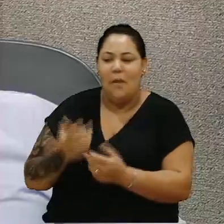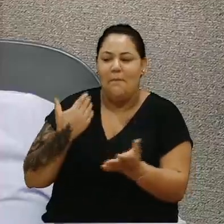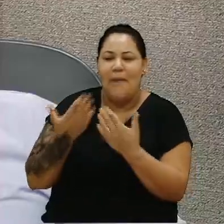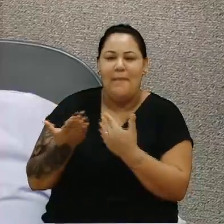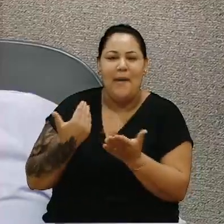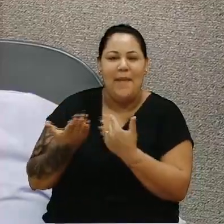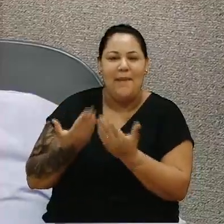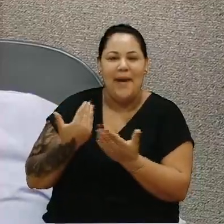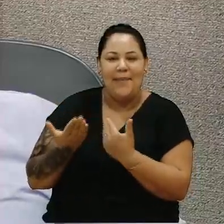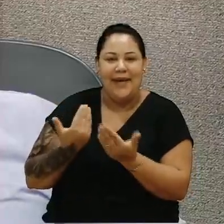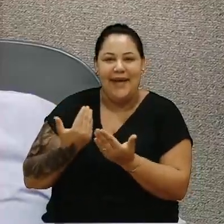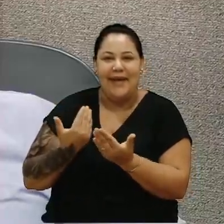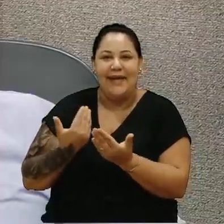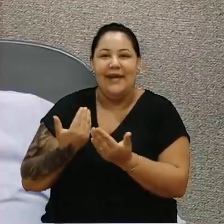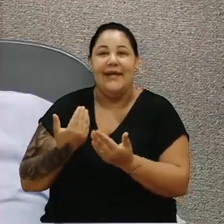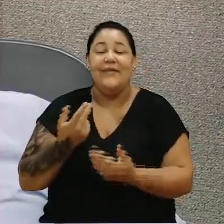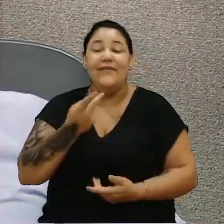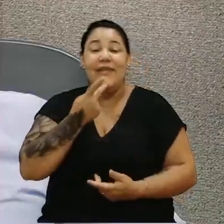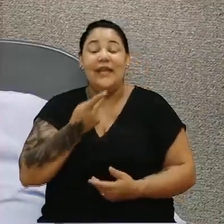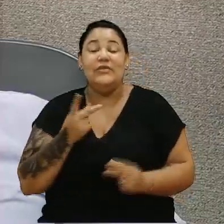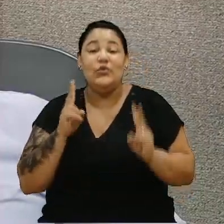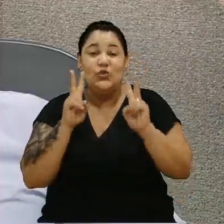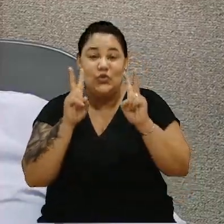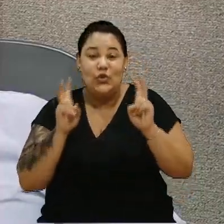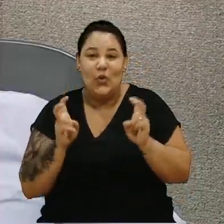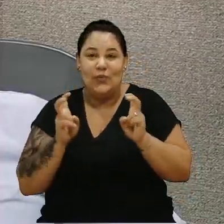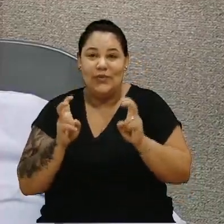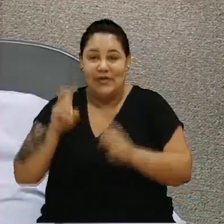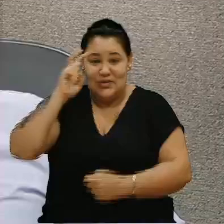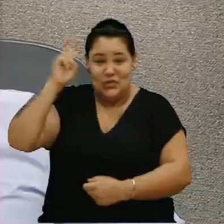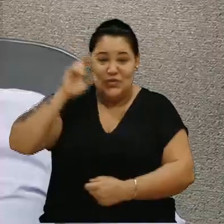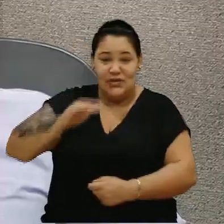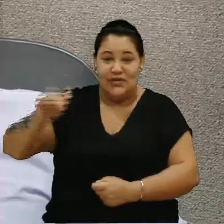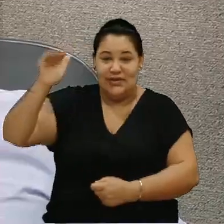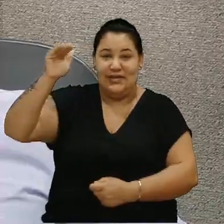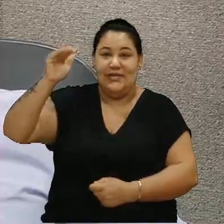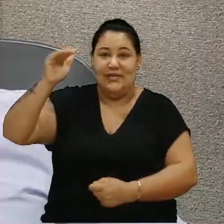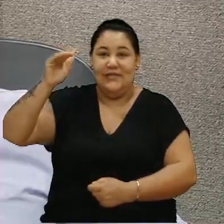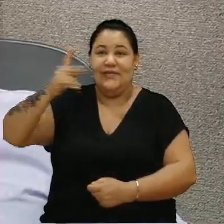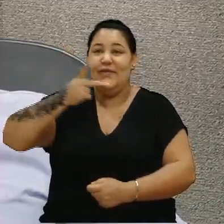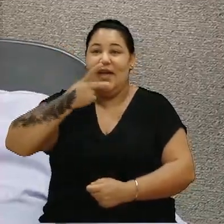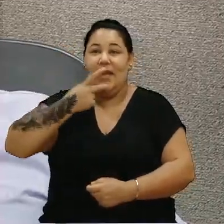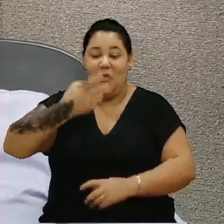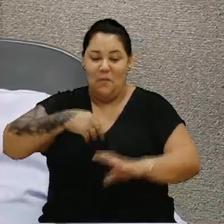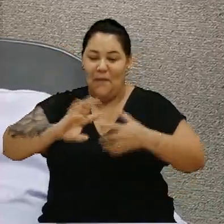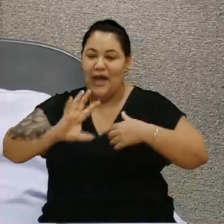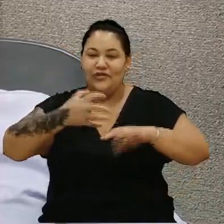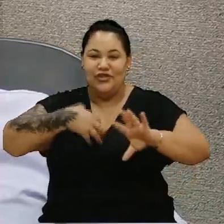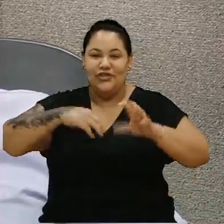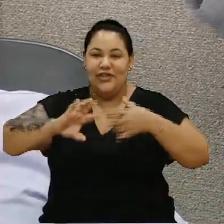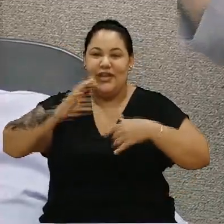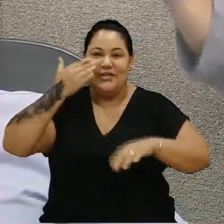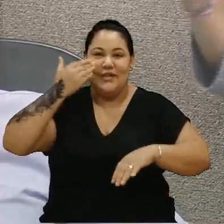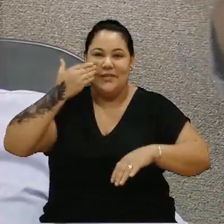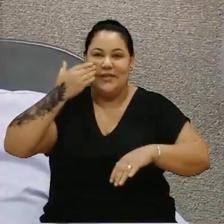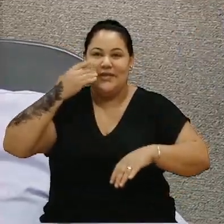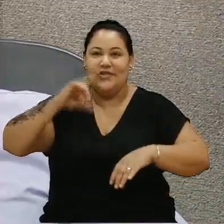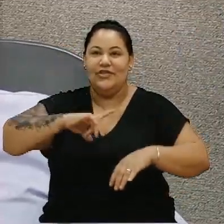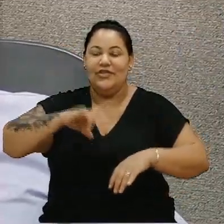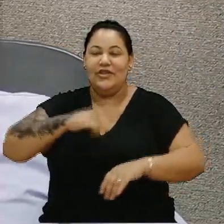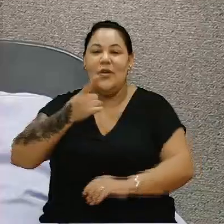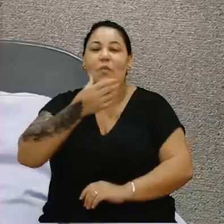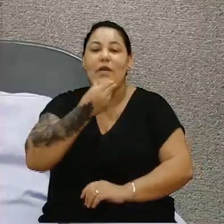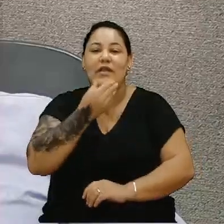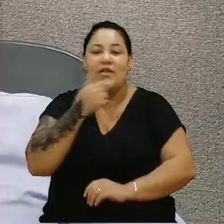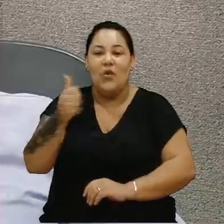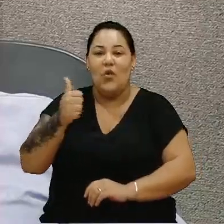bate-papo falando sobre a superdotação na perspectiva dos superdotados. E tínhamos aqui um menino de 11 anos